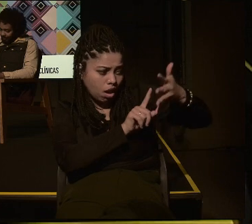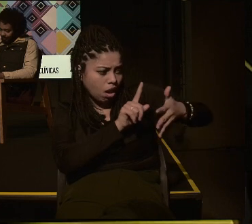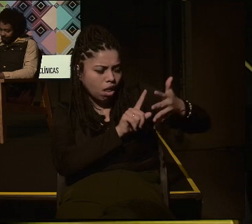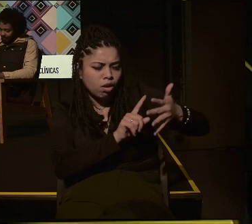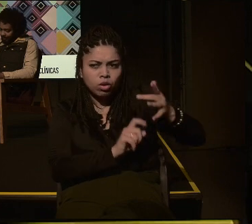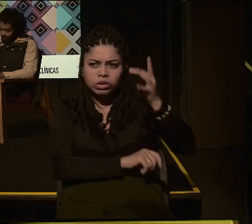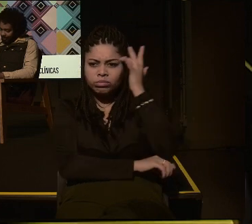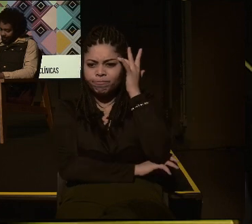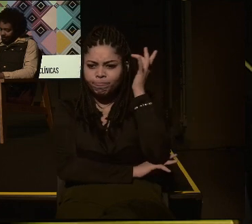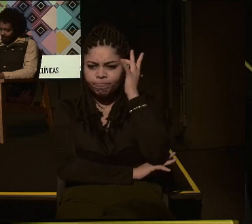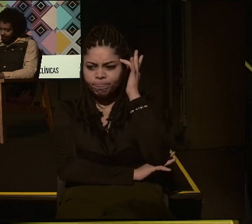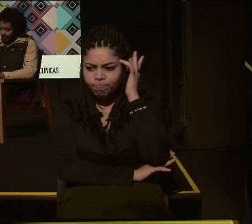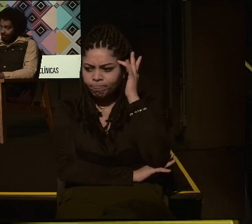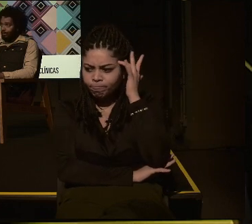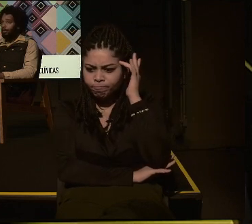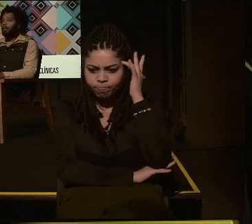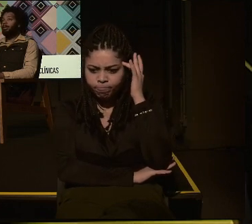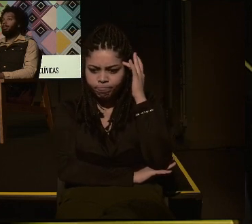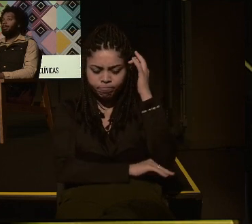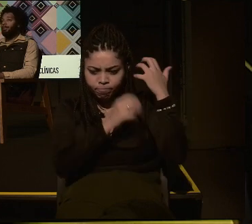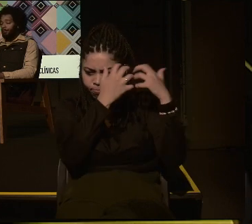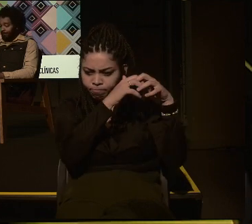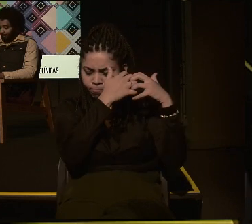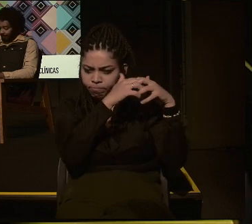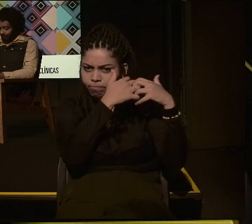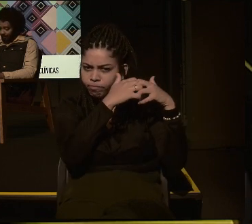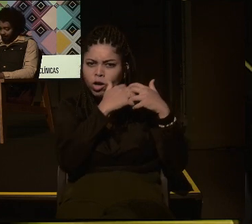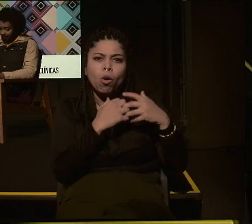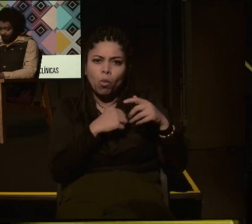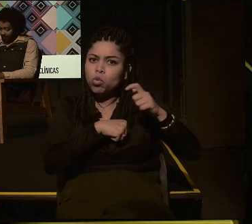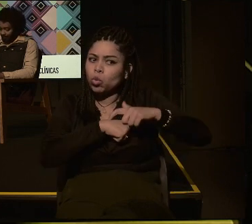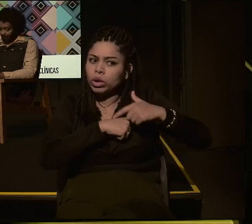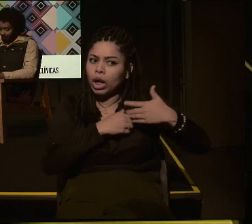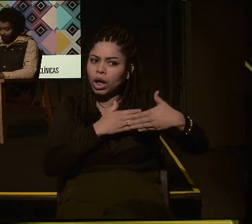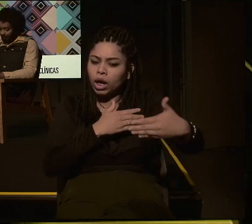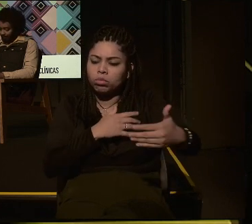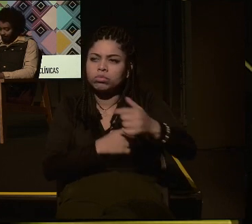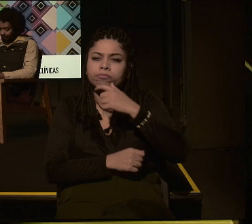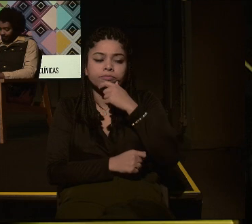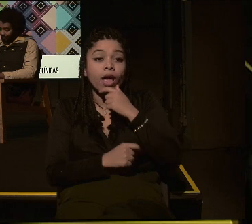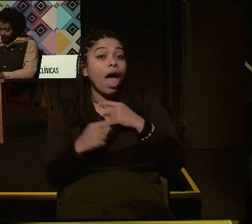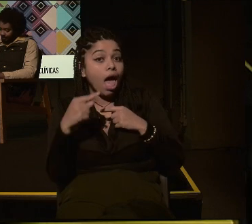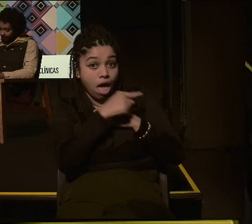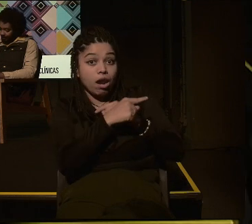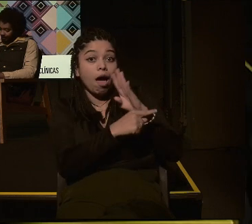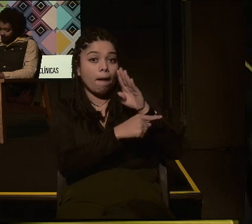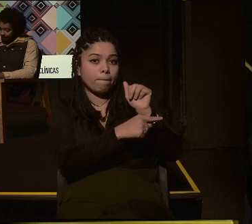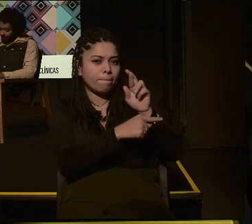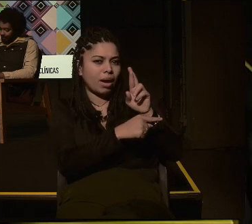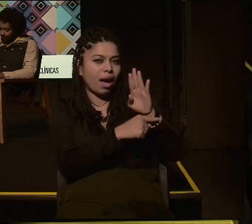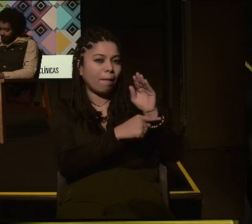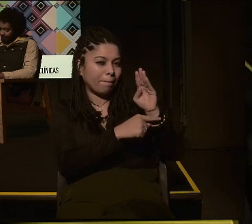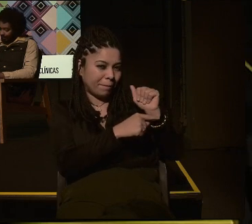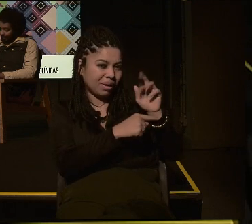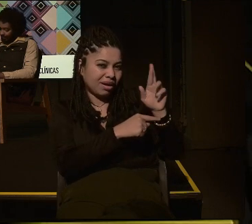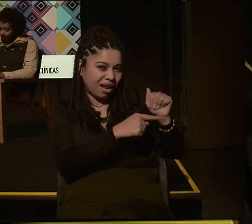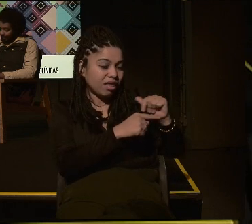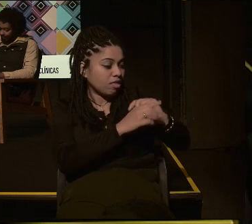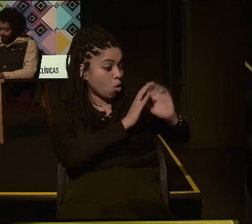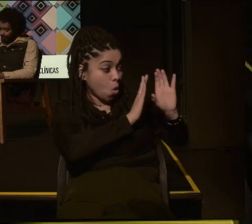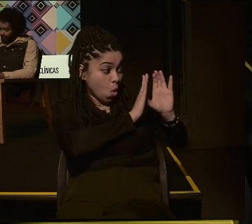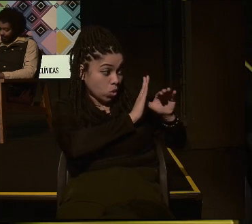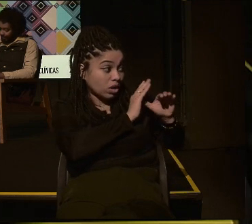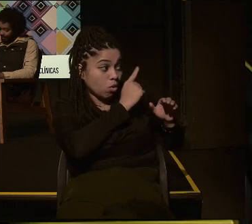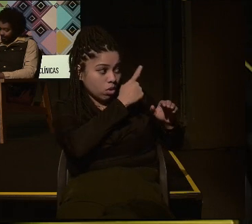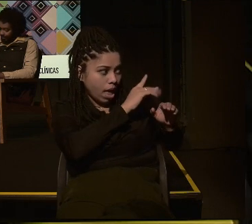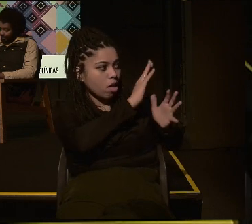período. E eu resgato esse termo conceito na minha tese de